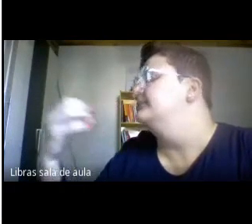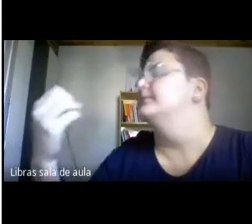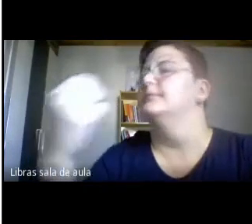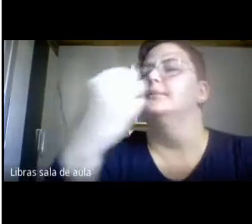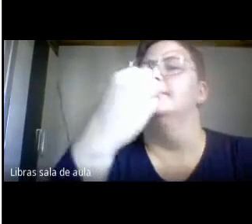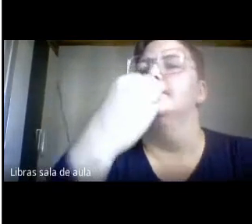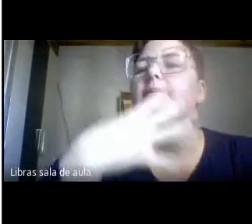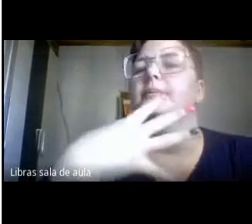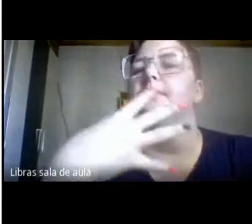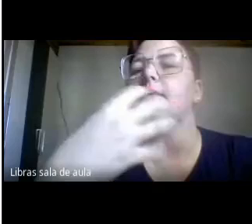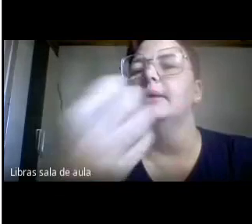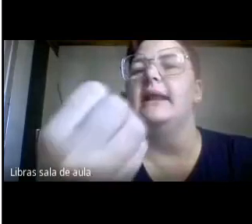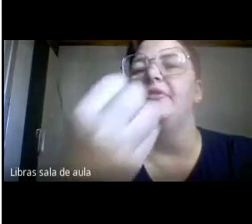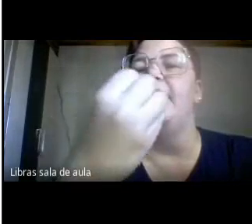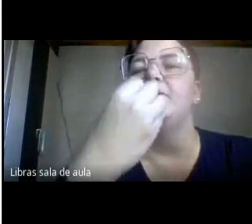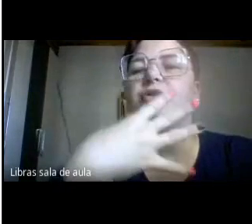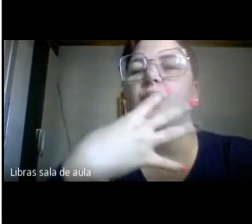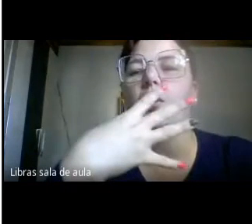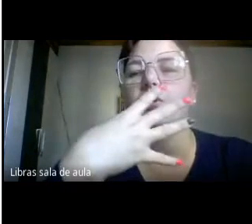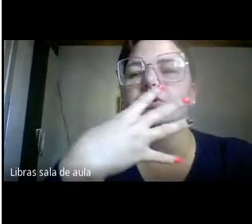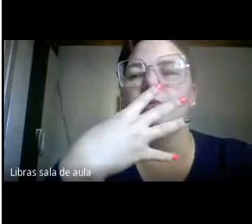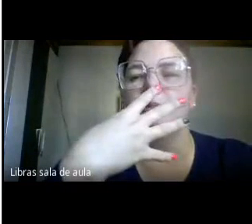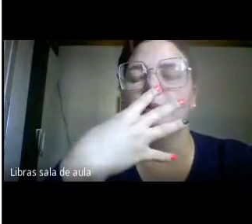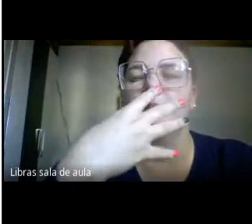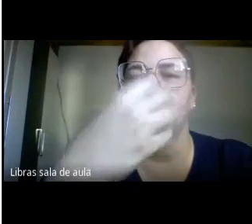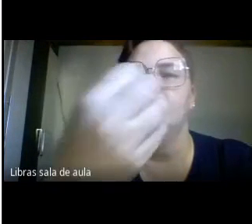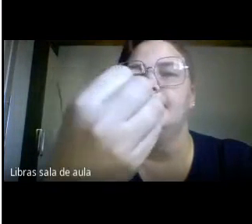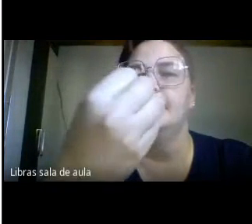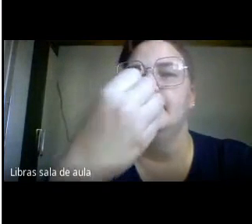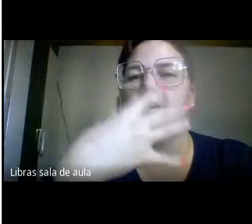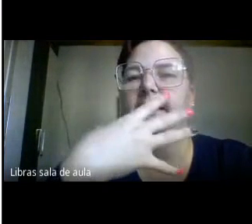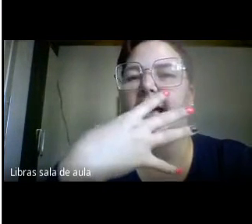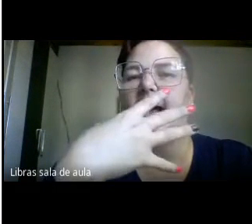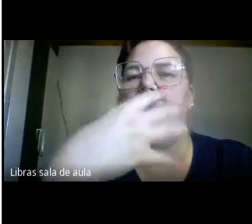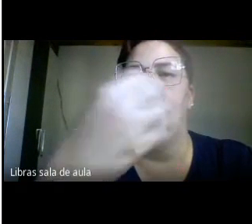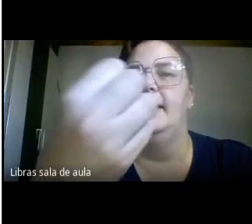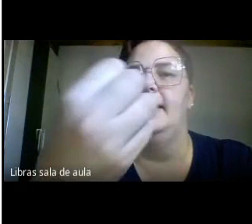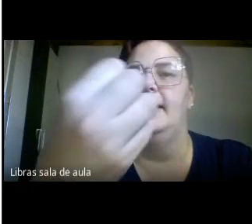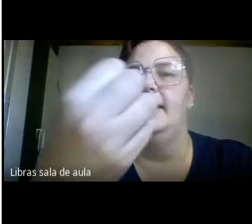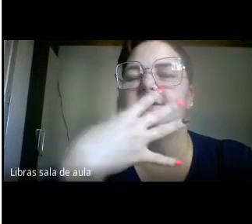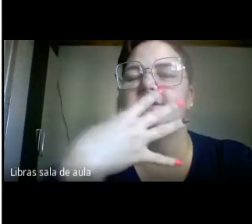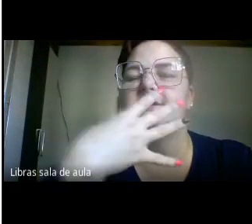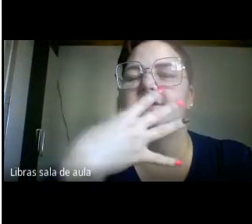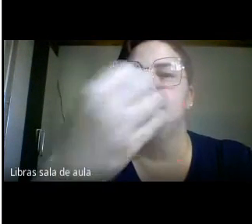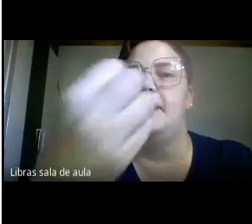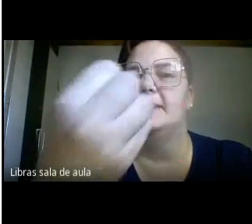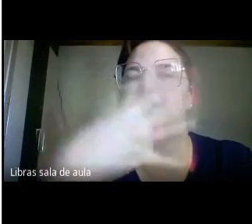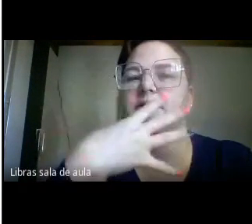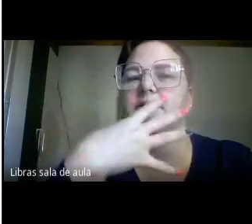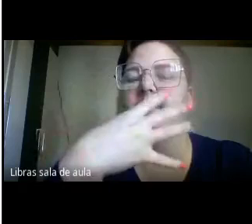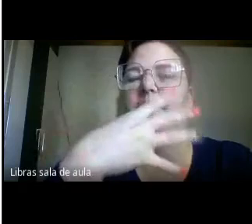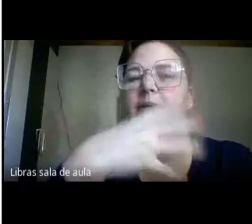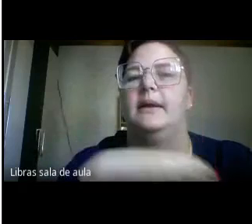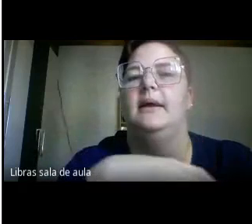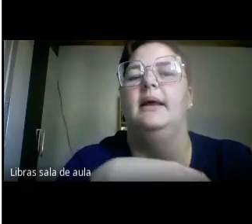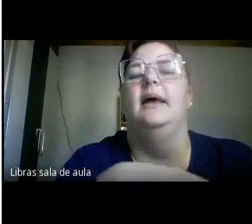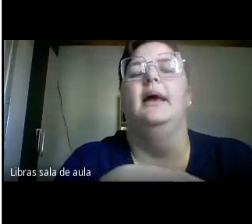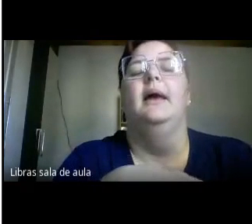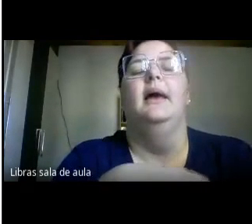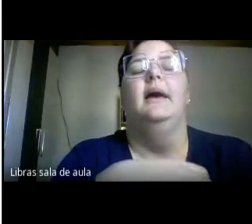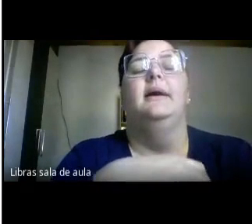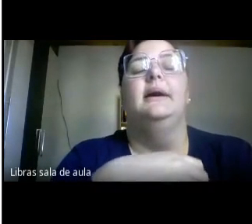boa, na frente do rosto, tá? É um sinal no espaço.